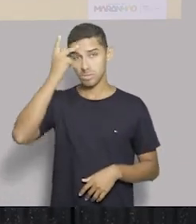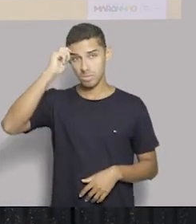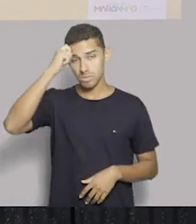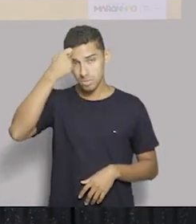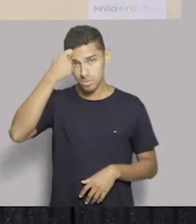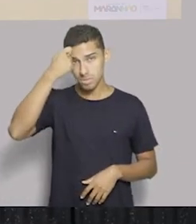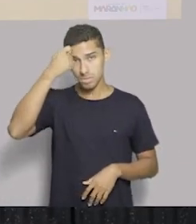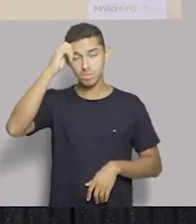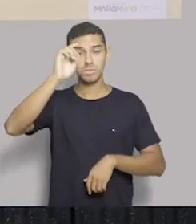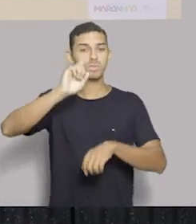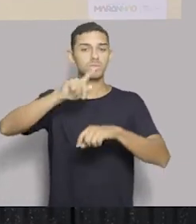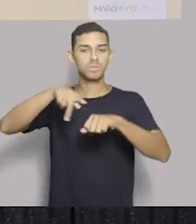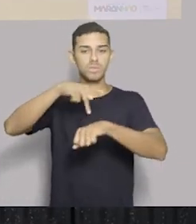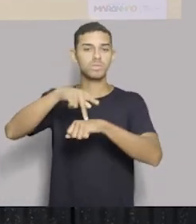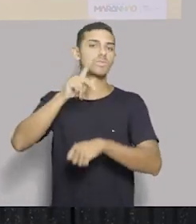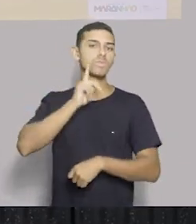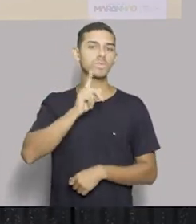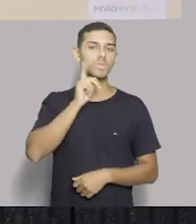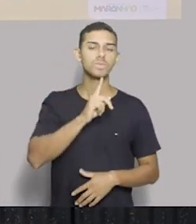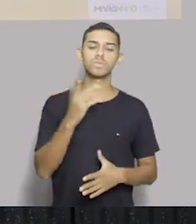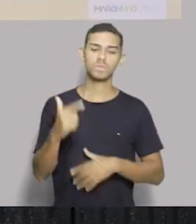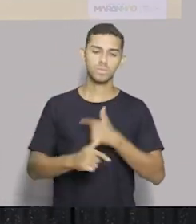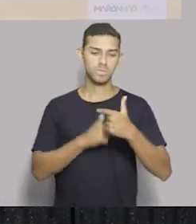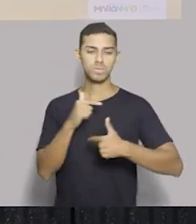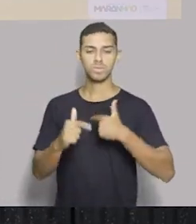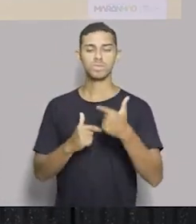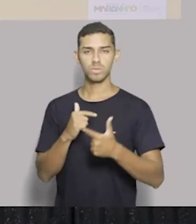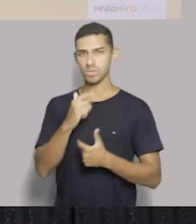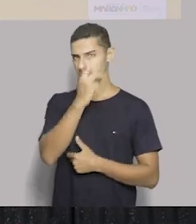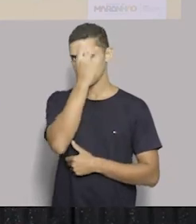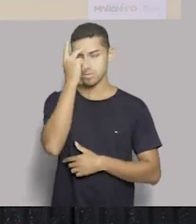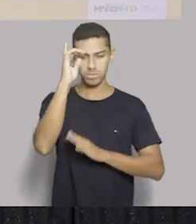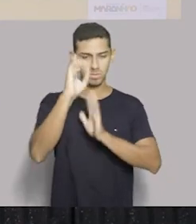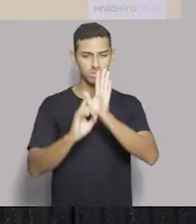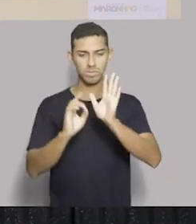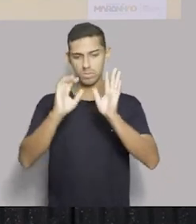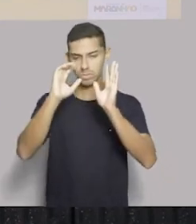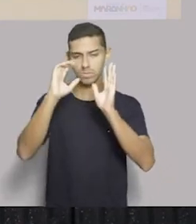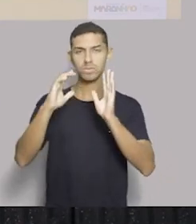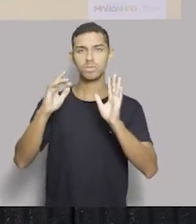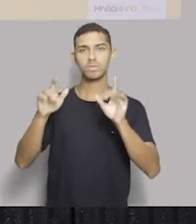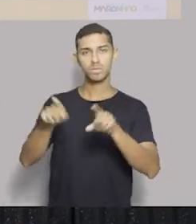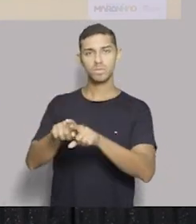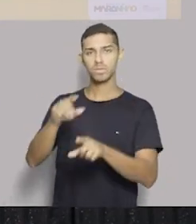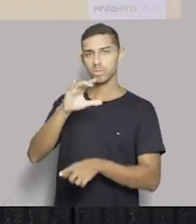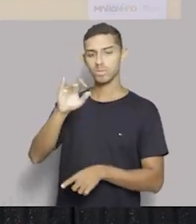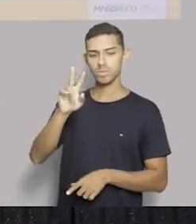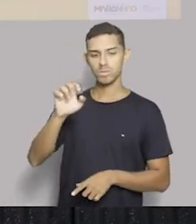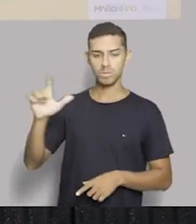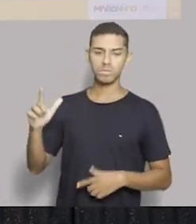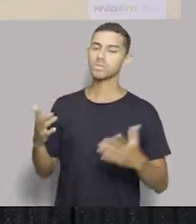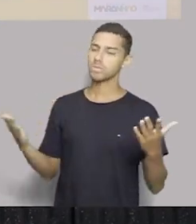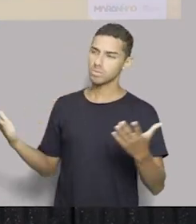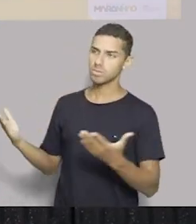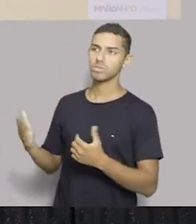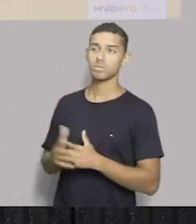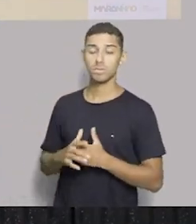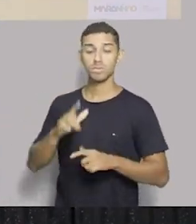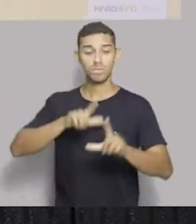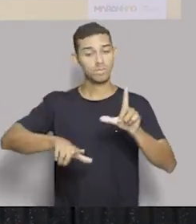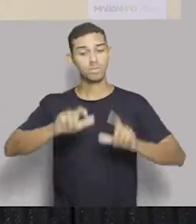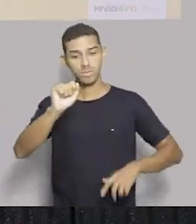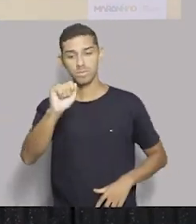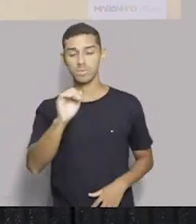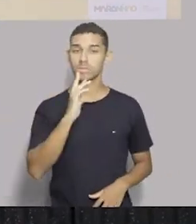nos Estados Unidos é o movimento de Luta pelos direitos civis vamos conferir o gabarito vamos lá letra A é